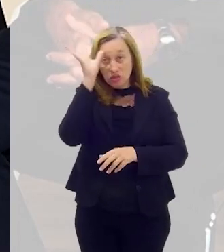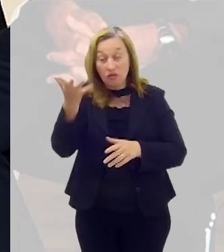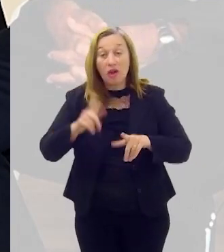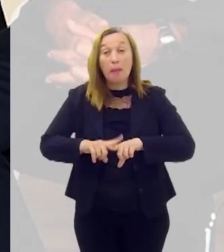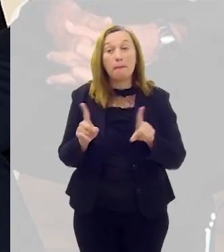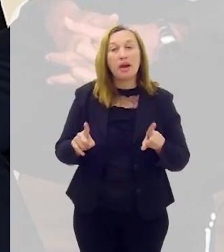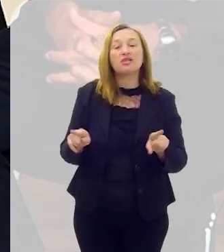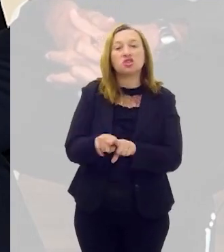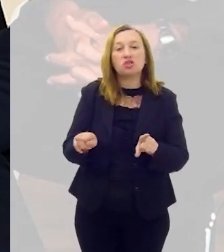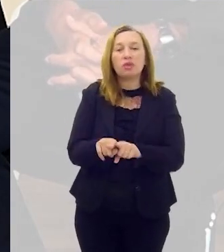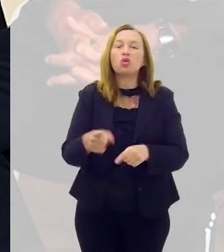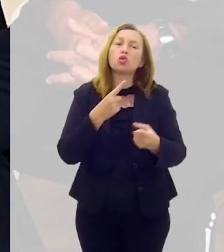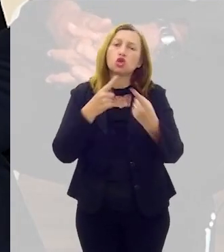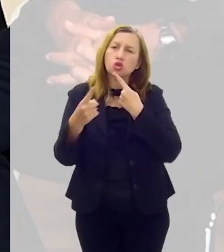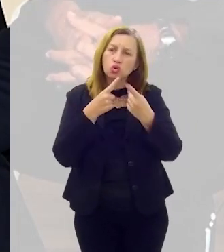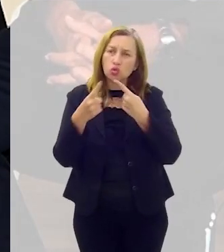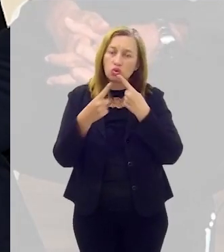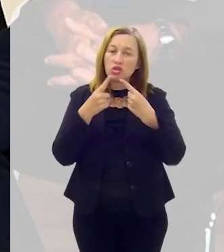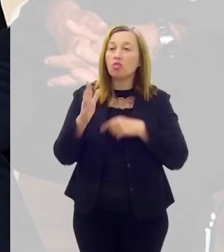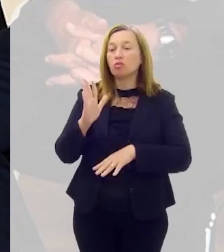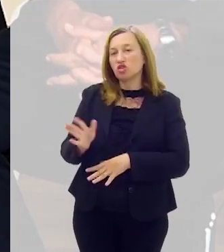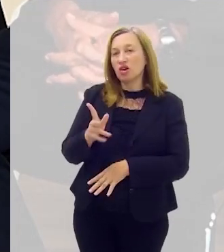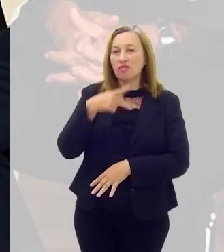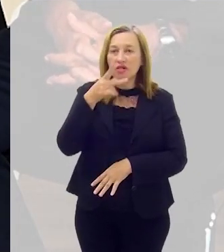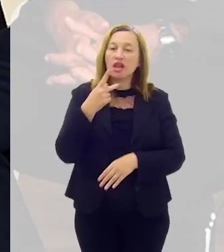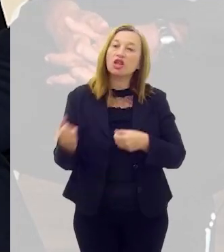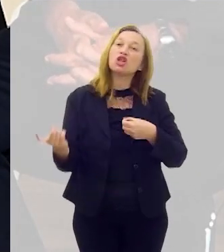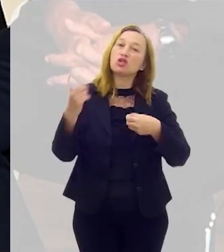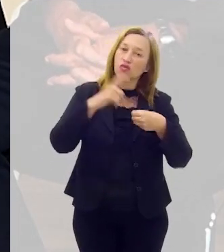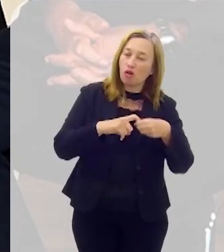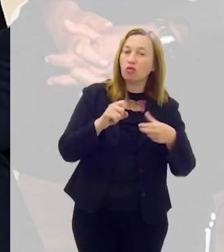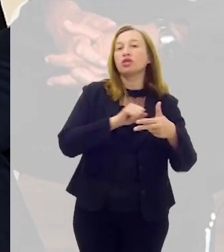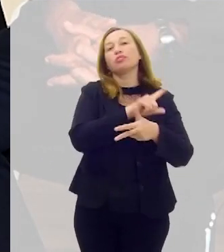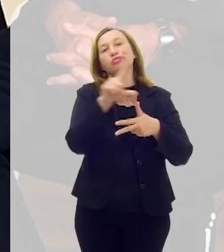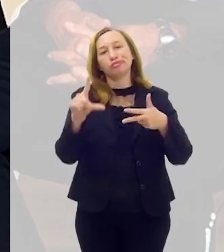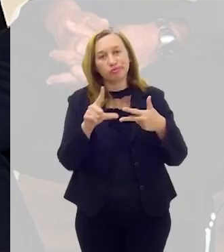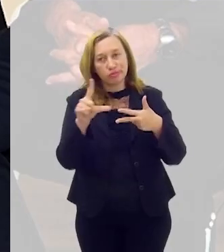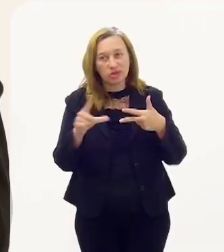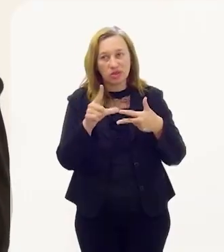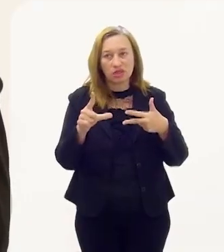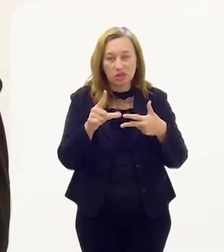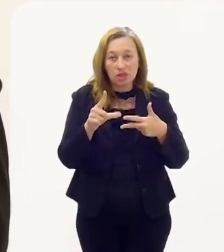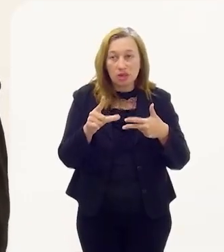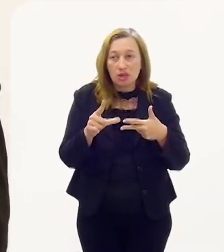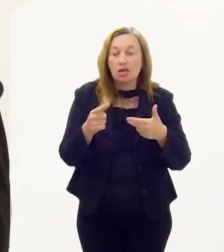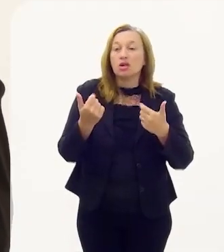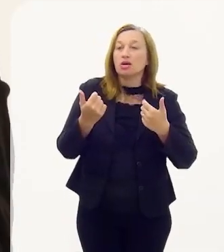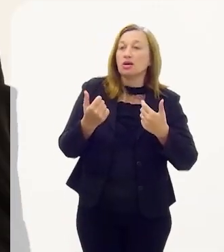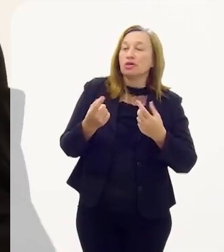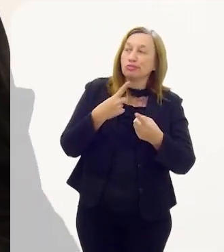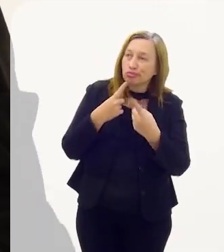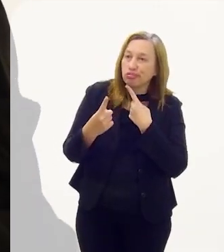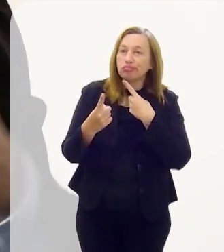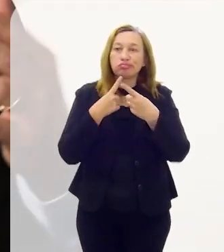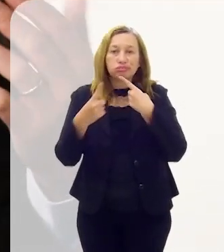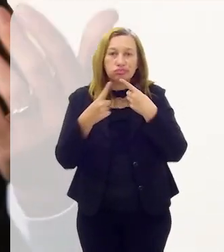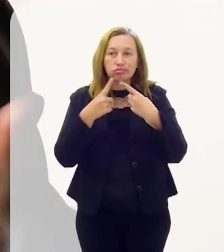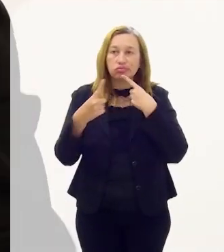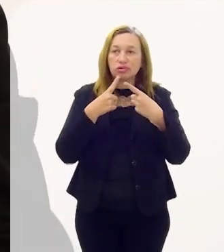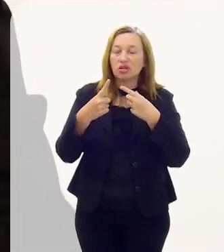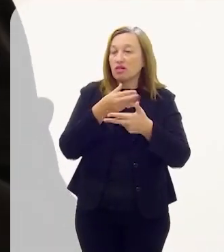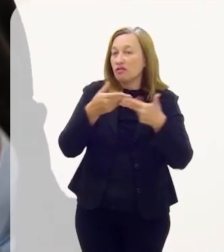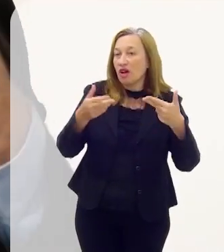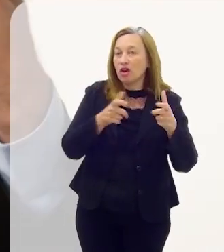Mas também traz uma discussão, que aí, como eu disse, que retorna ao Legislativo e que tem sido muito discutido,